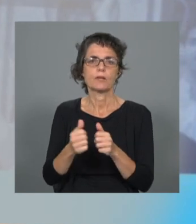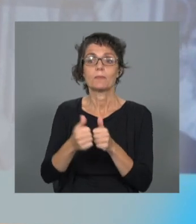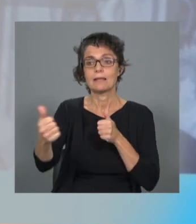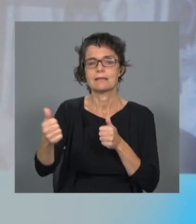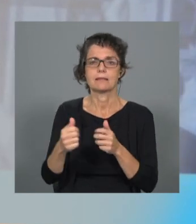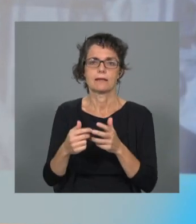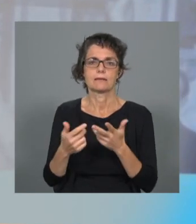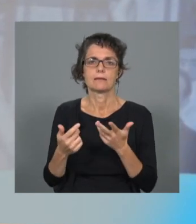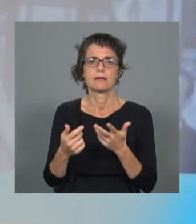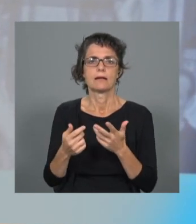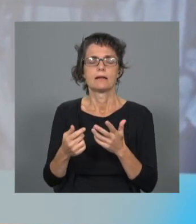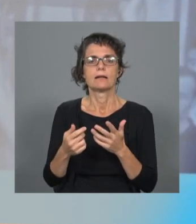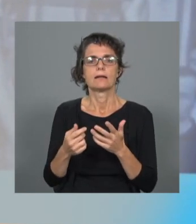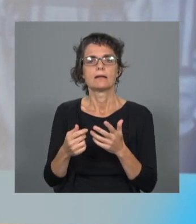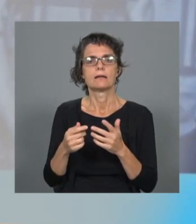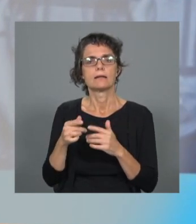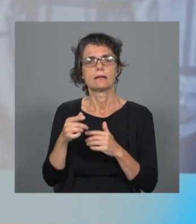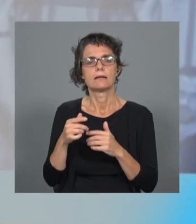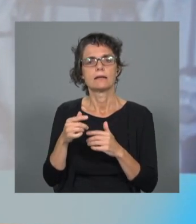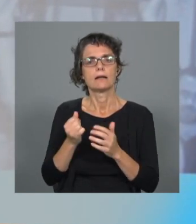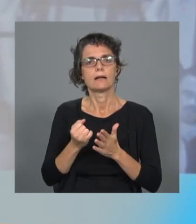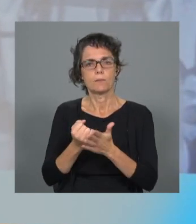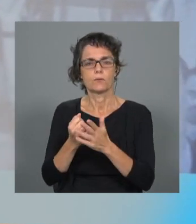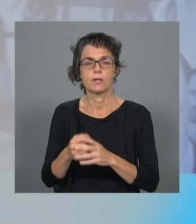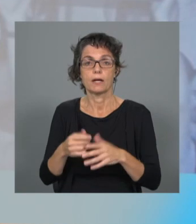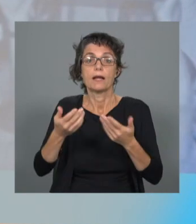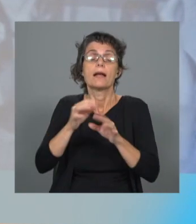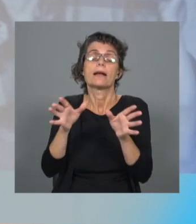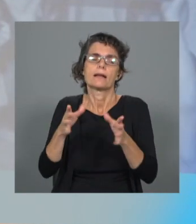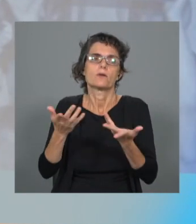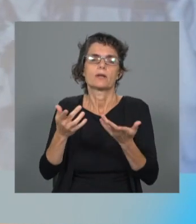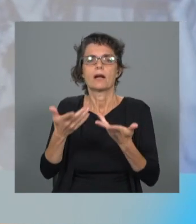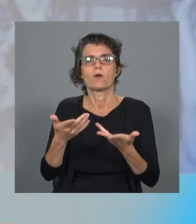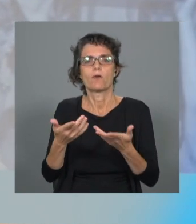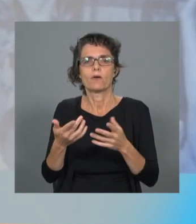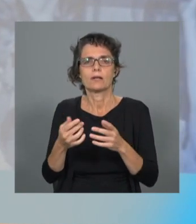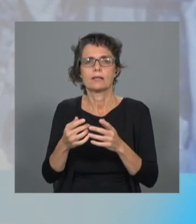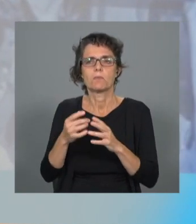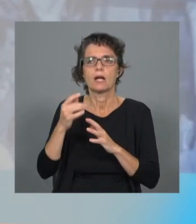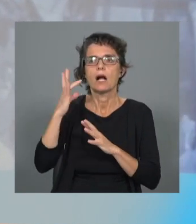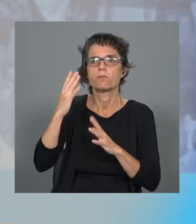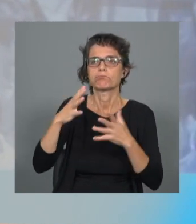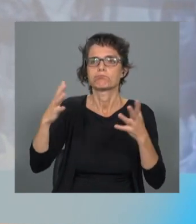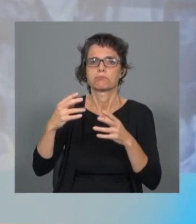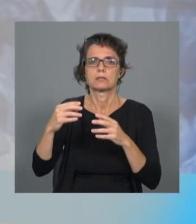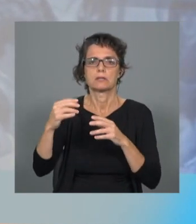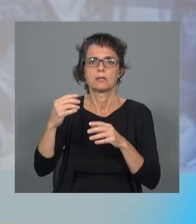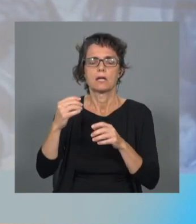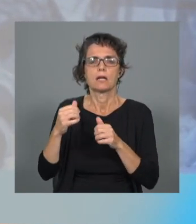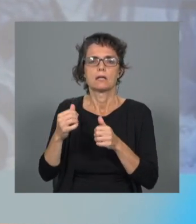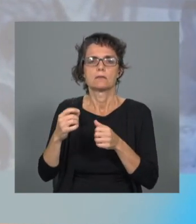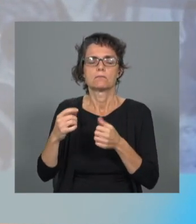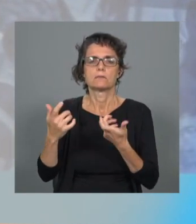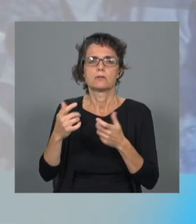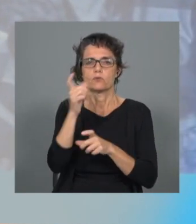Embora verificamos que já não há aquele número alto de visualizações, mas nós não procuramos visualizações. Procuramos, de facto, um